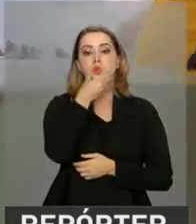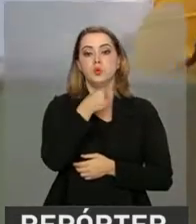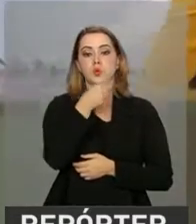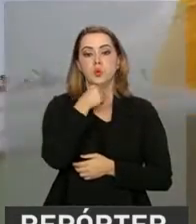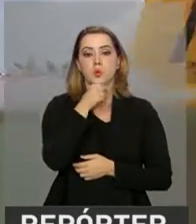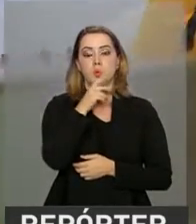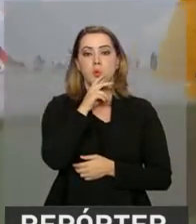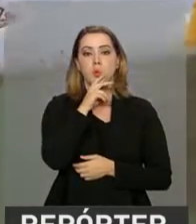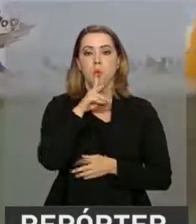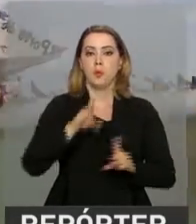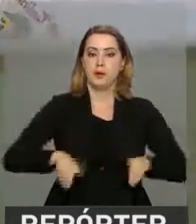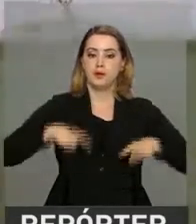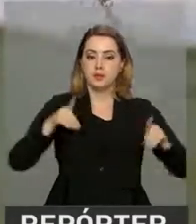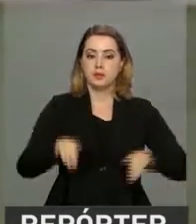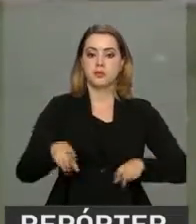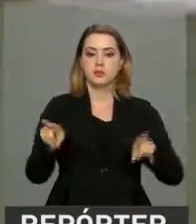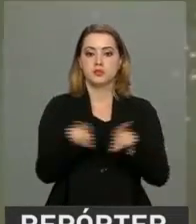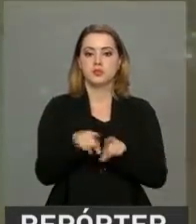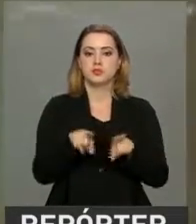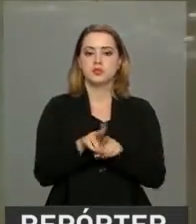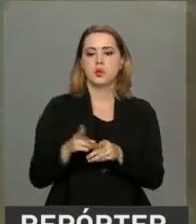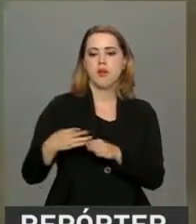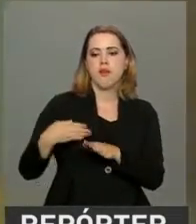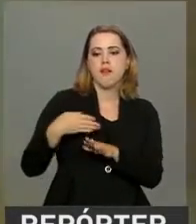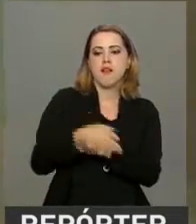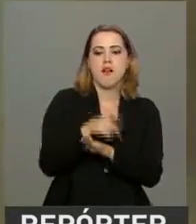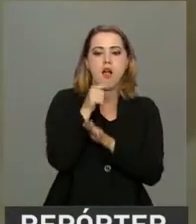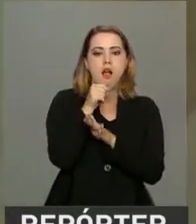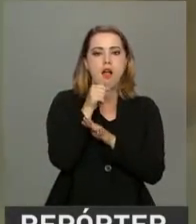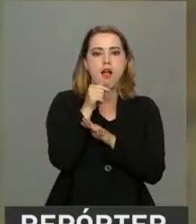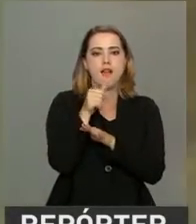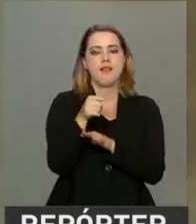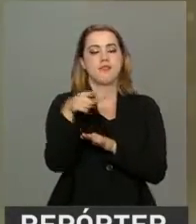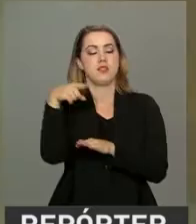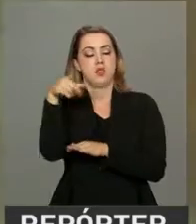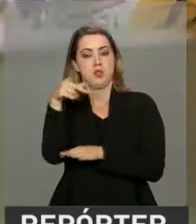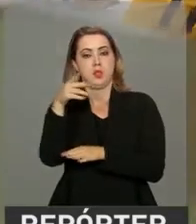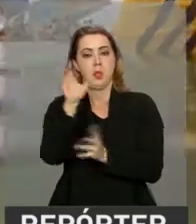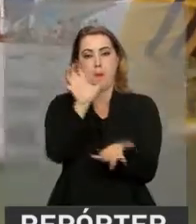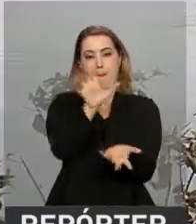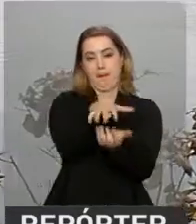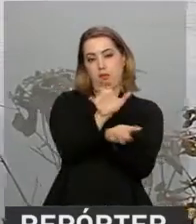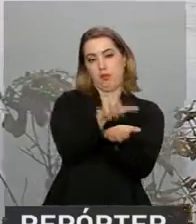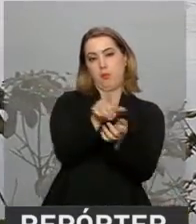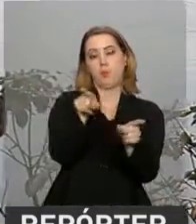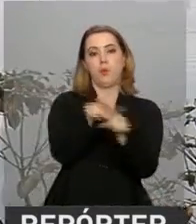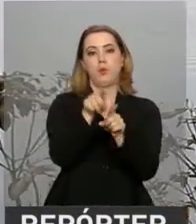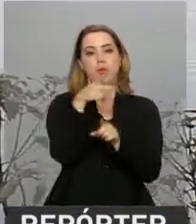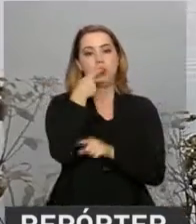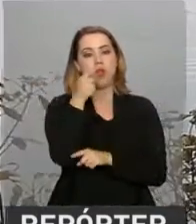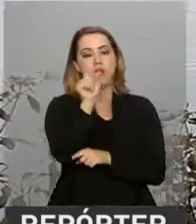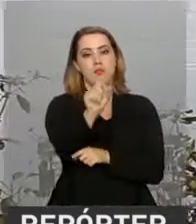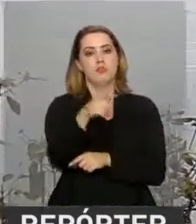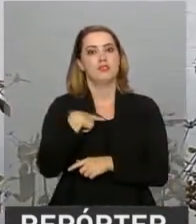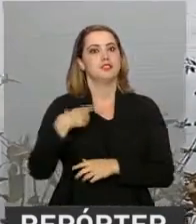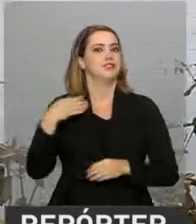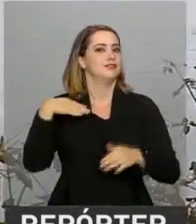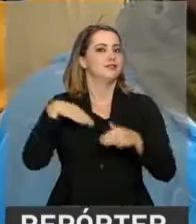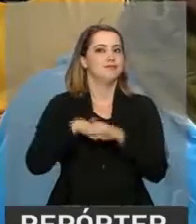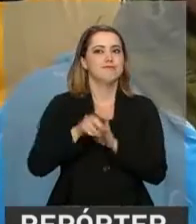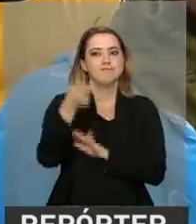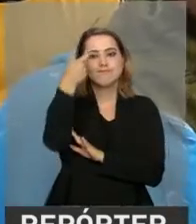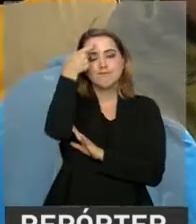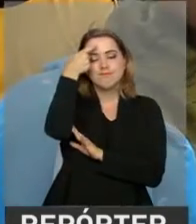perna, experimentou também a sensação de entrar no mar de Porto de Galinhas, em Pernambuco, e disse que vai guardar tudo na